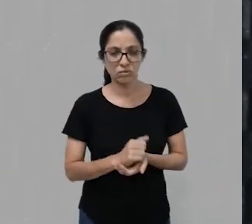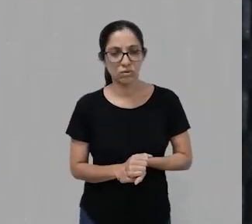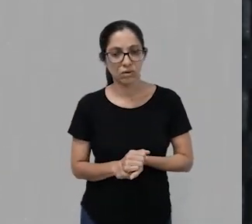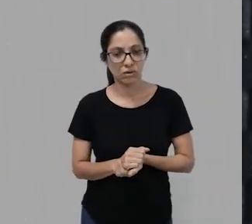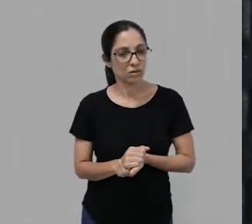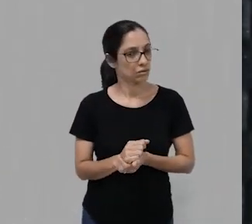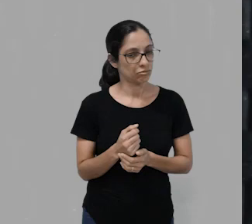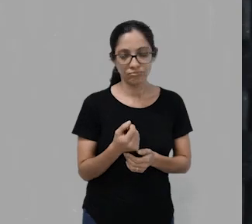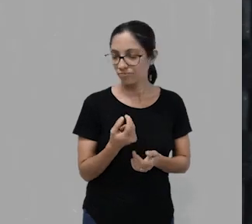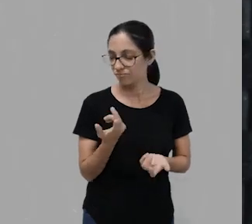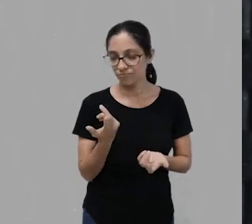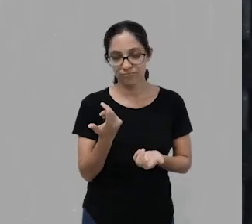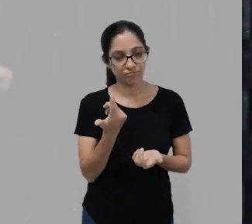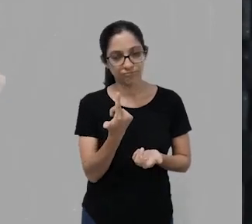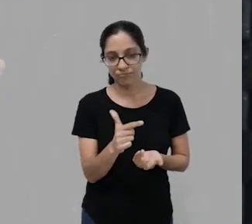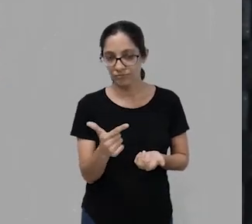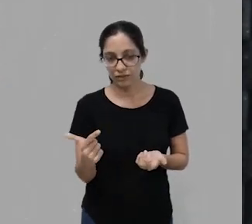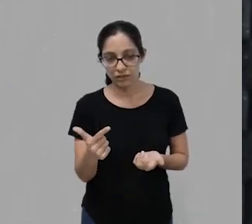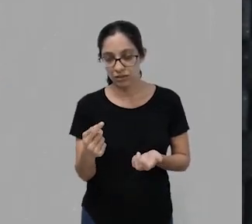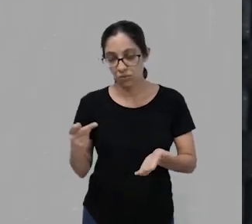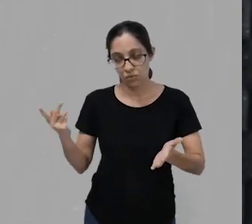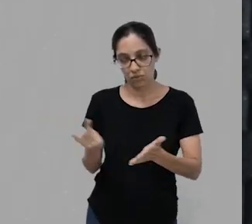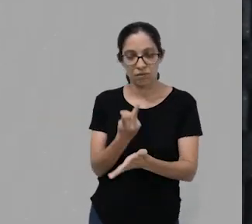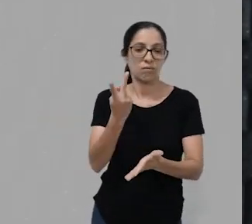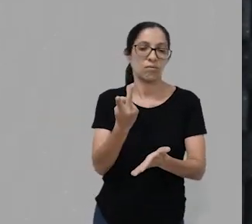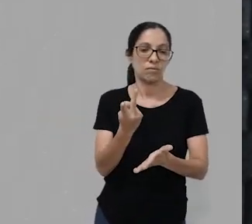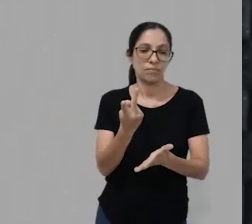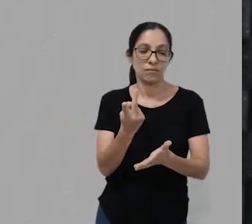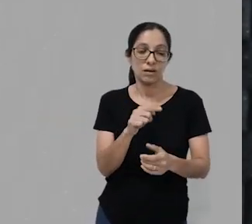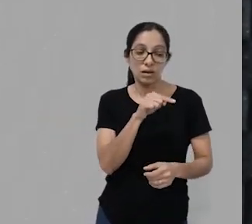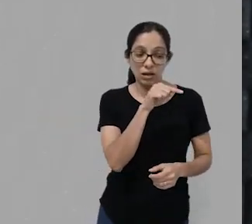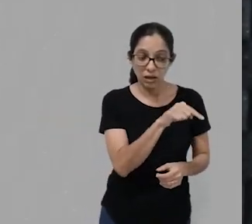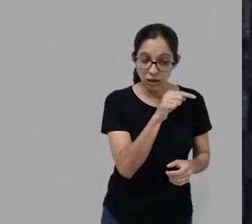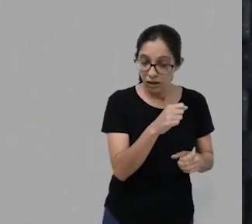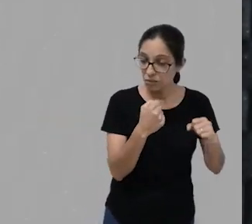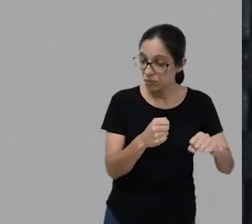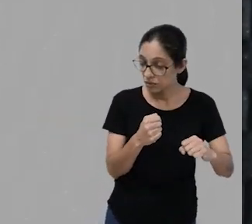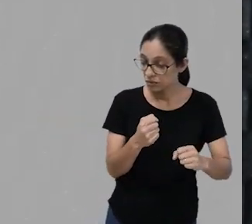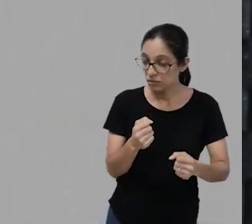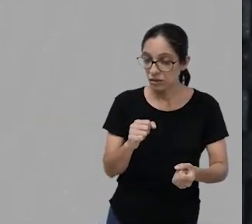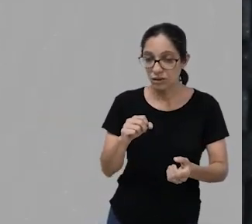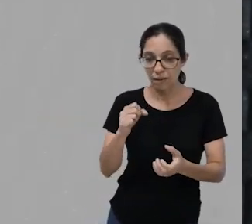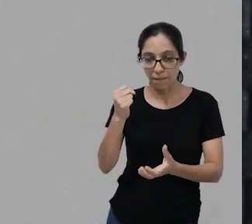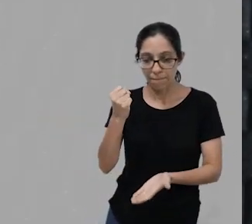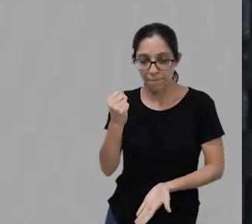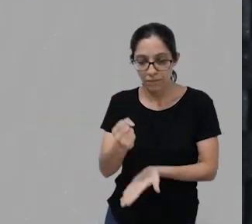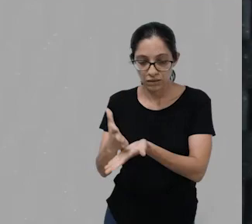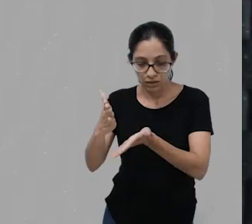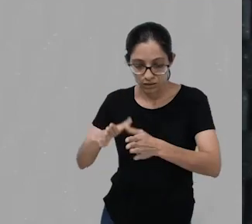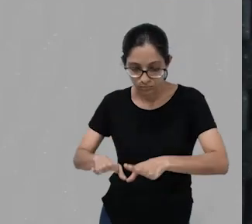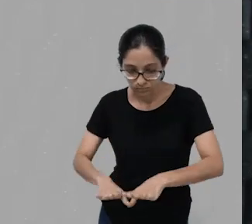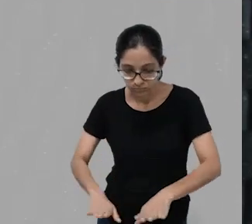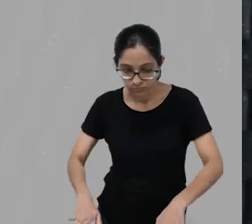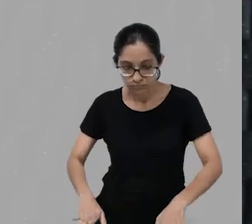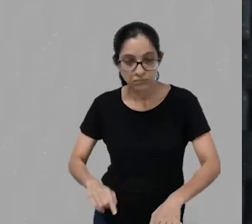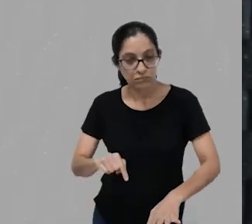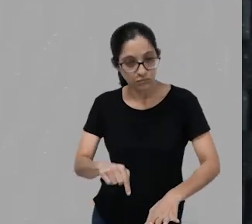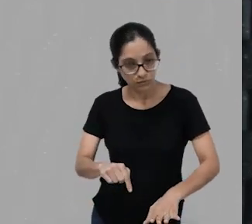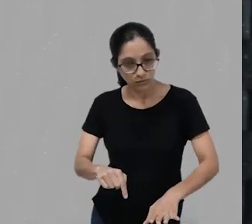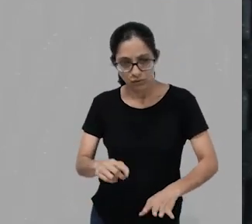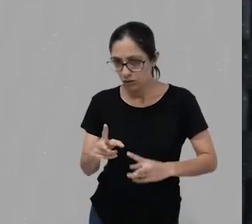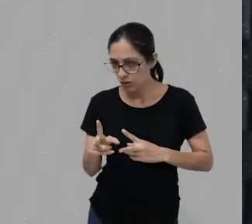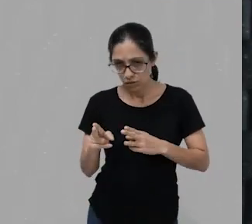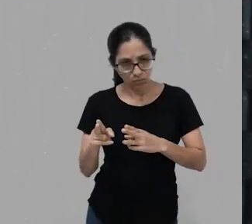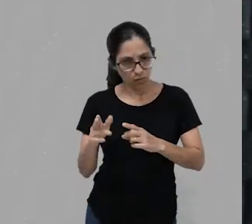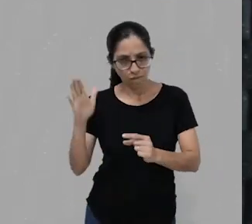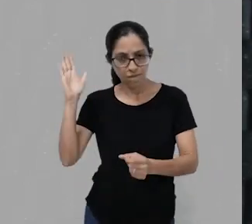Ele não deixou eu caracterizar que eu errei. Ele tem que deixar a peteca cair no chão, tá certo? É como no